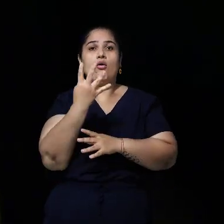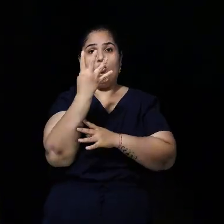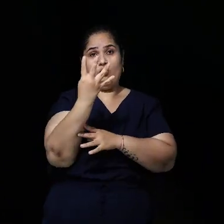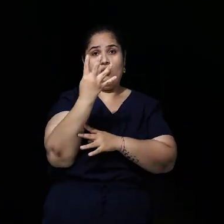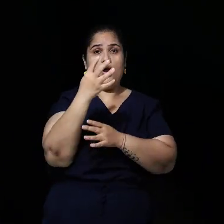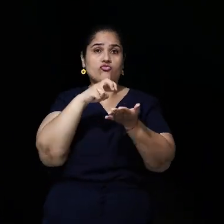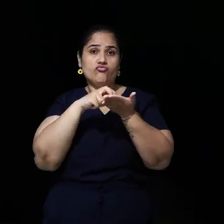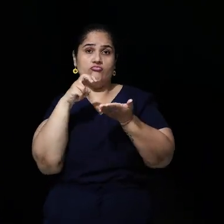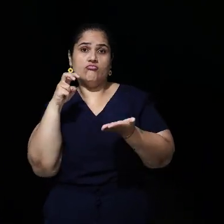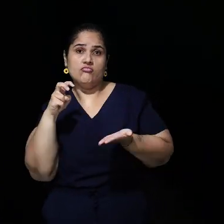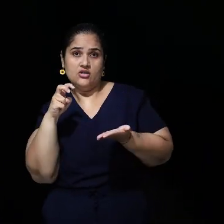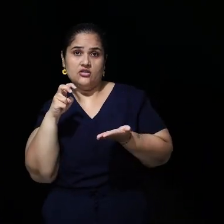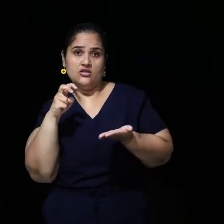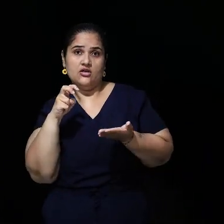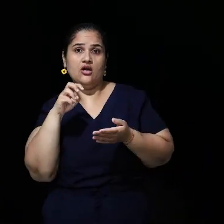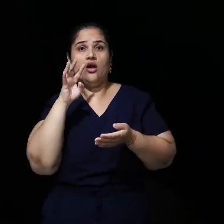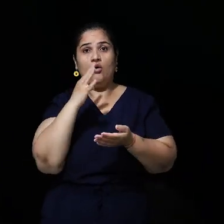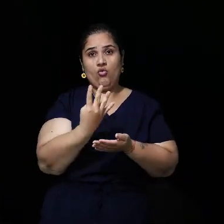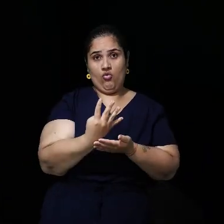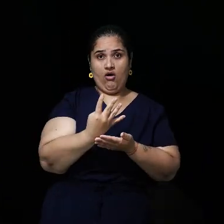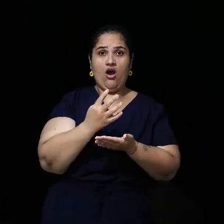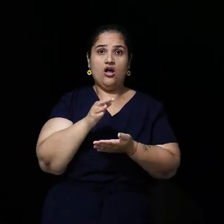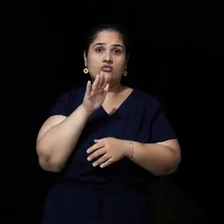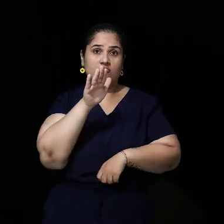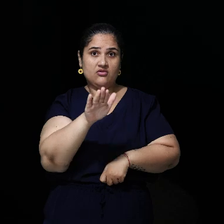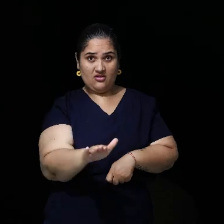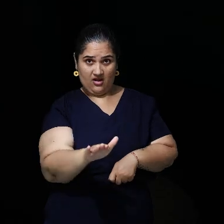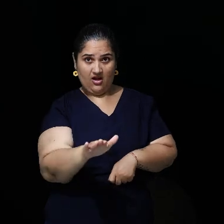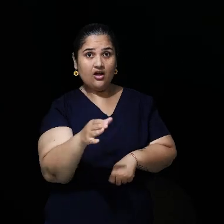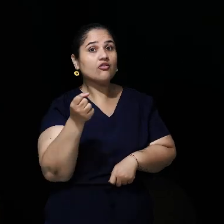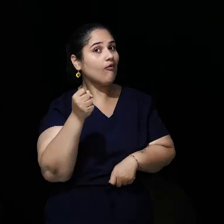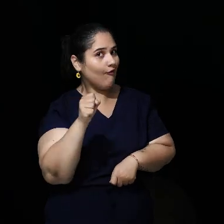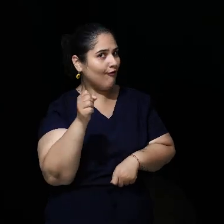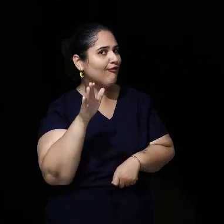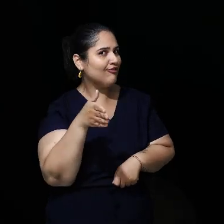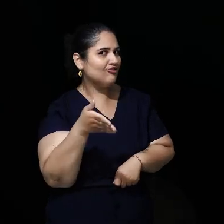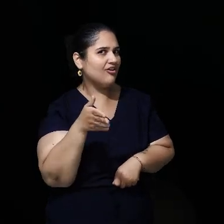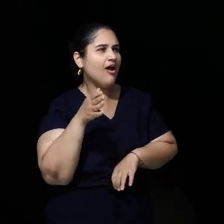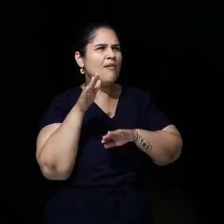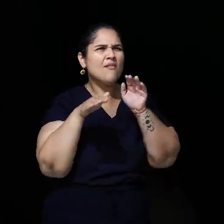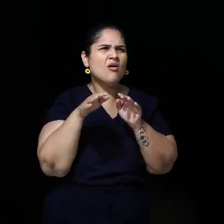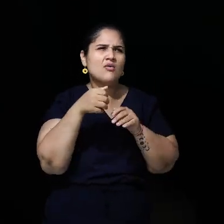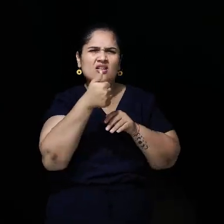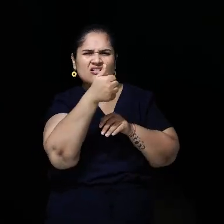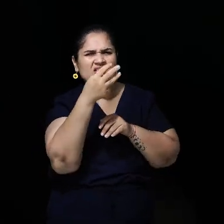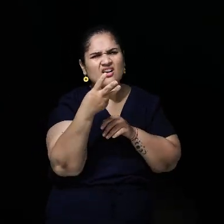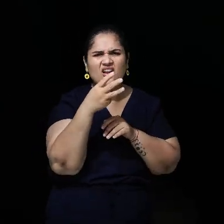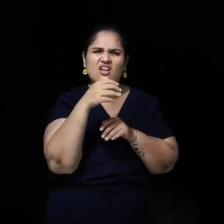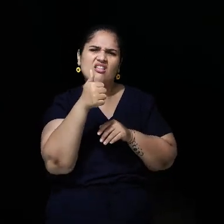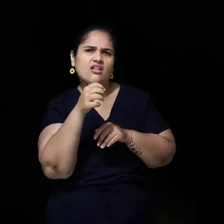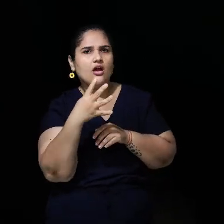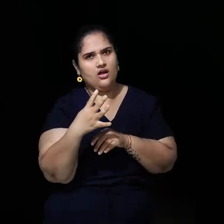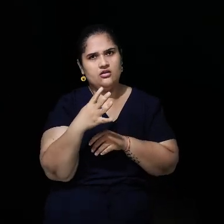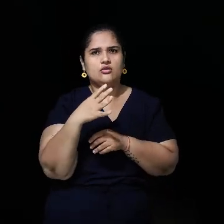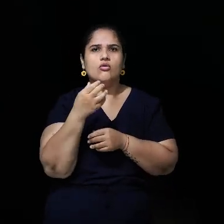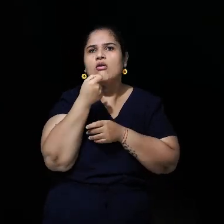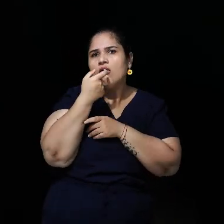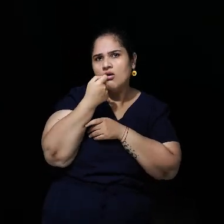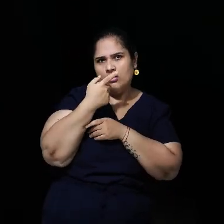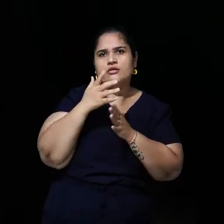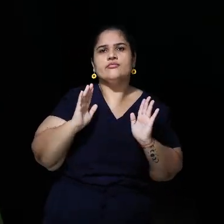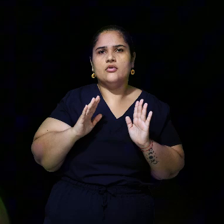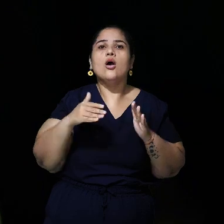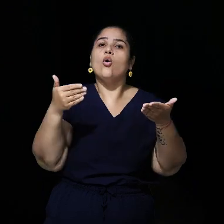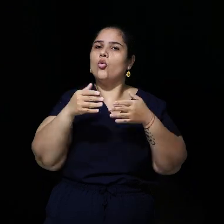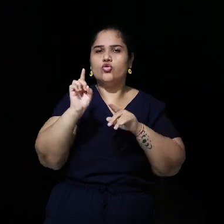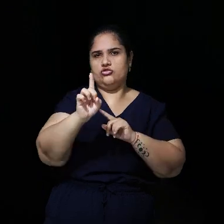manhã, 4 à tarde, já dá 8, né? Era a base de uns 13, 14 aí, tranquilo. Entendeu? Hoje não, hoje eu tomo